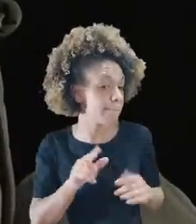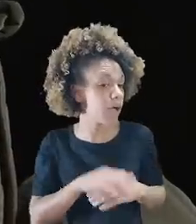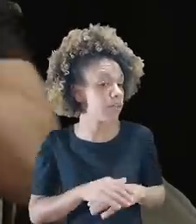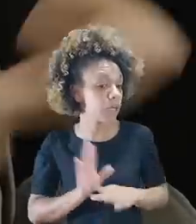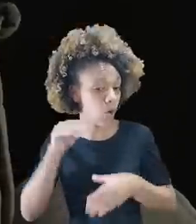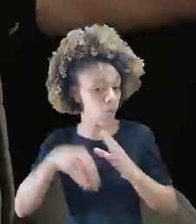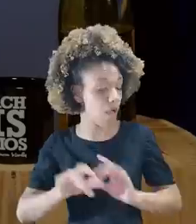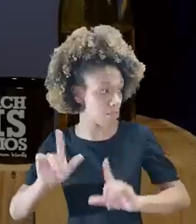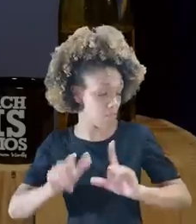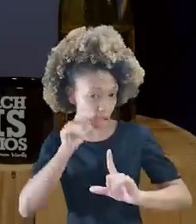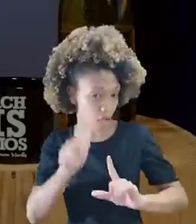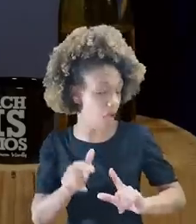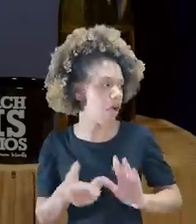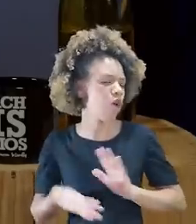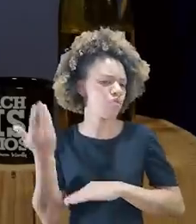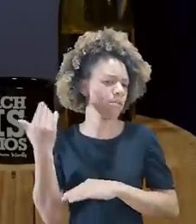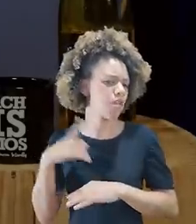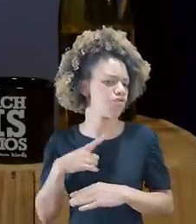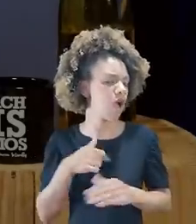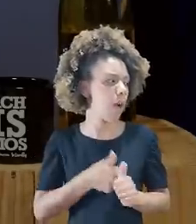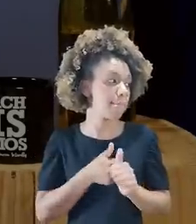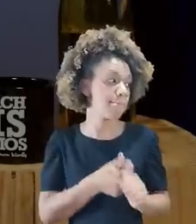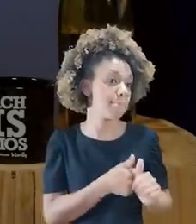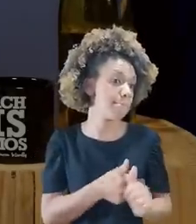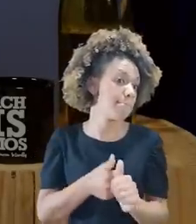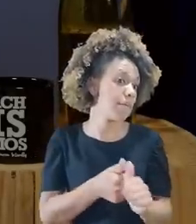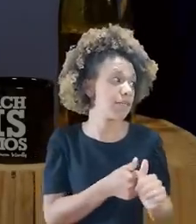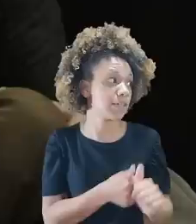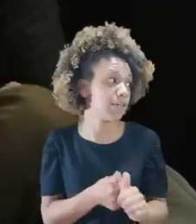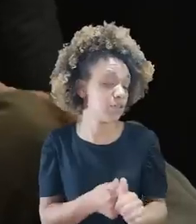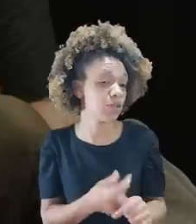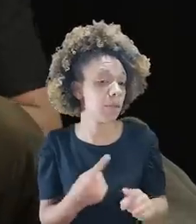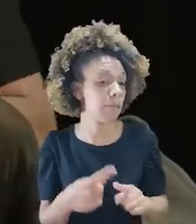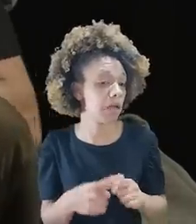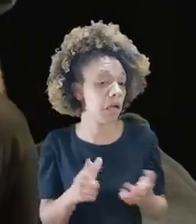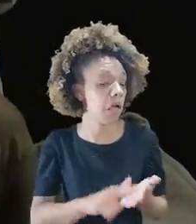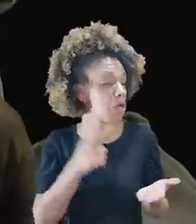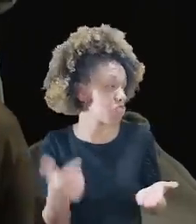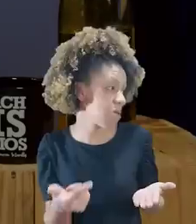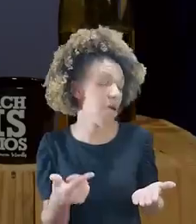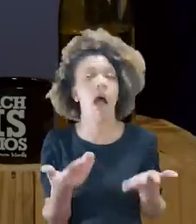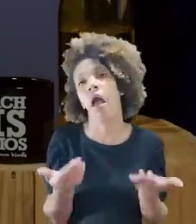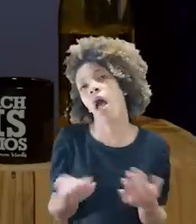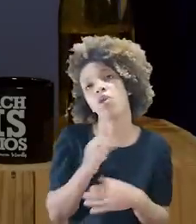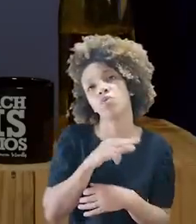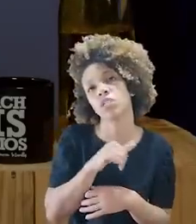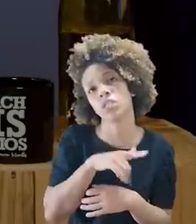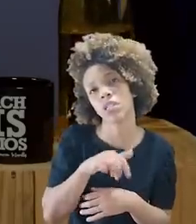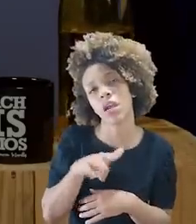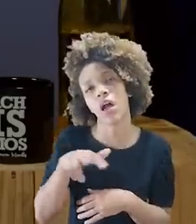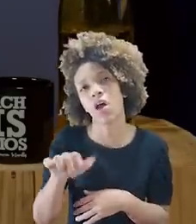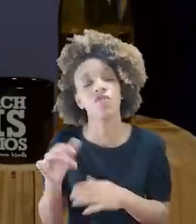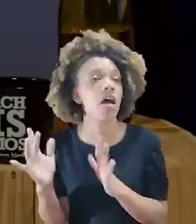fulano de tal é que antigamente as pessoas não sabiam que você estava na sua casa sofrendo de repente pum sumiu de repente desma morreu no